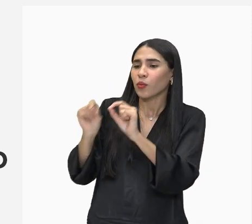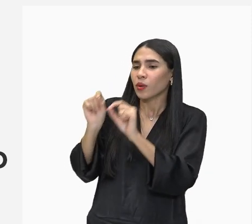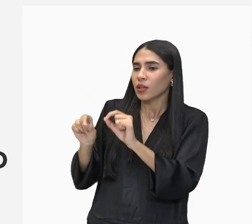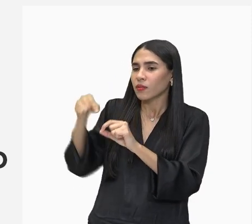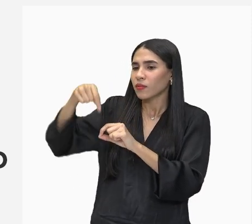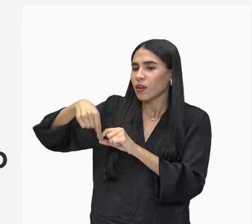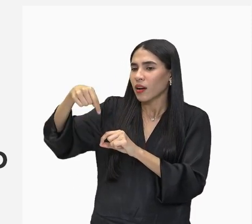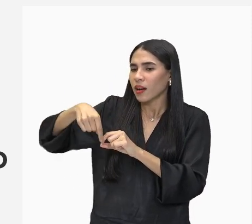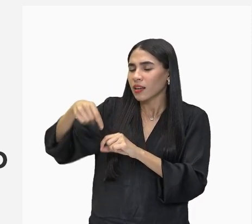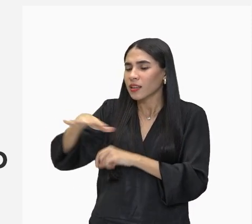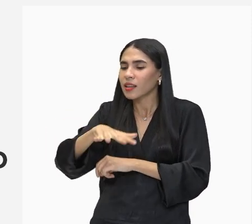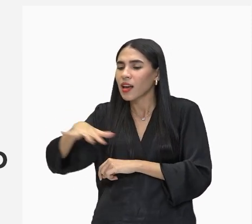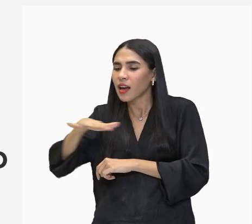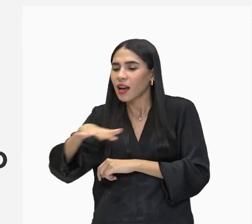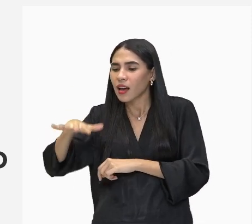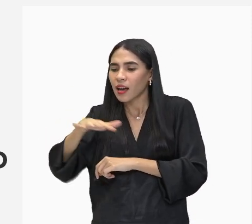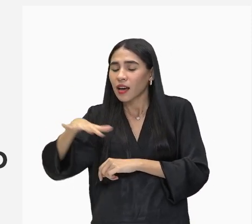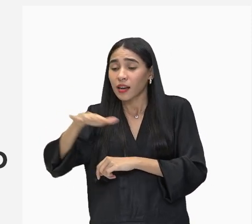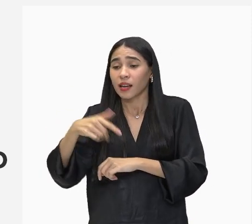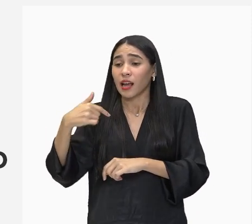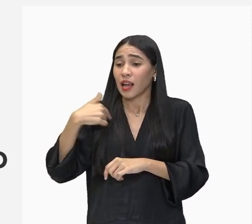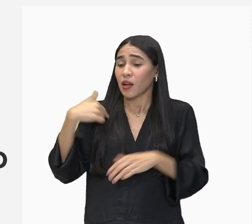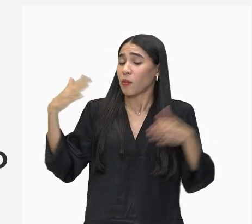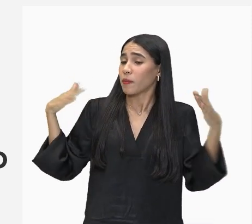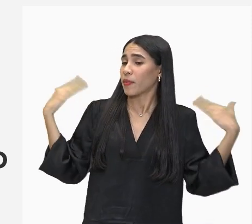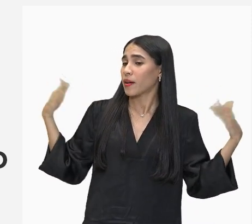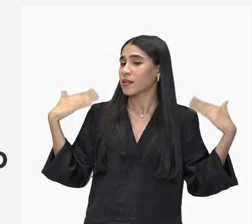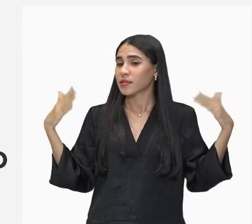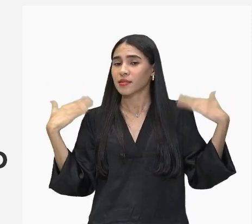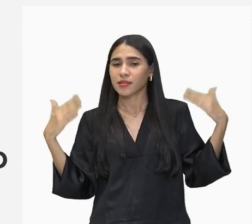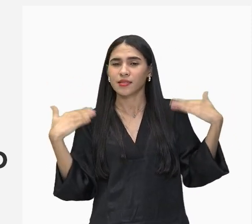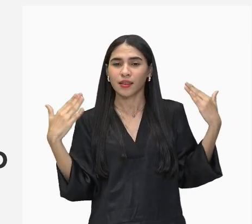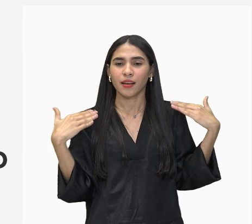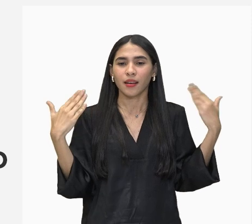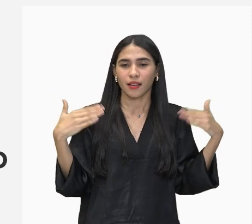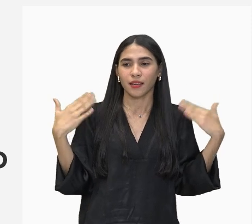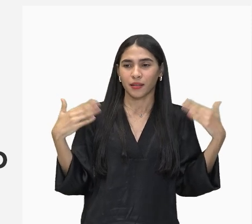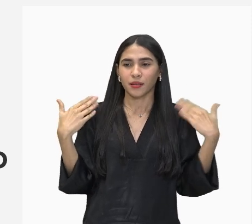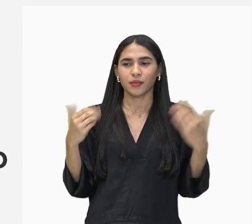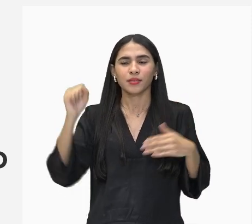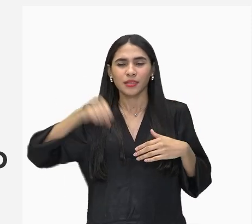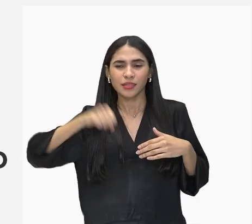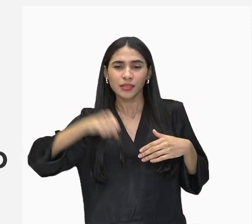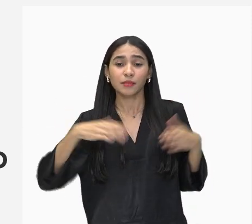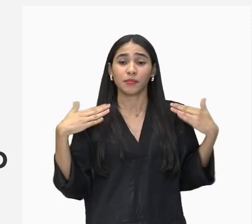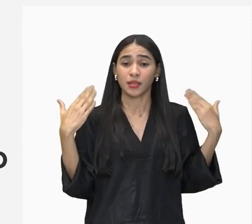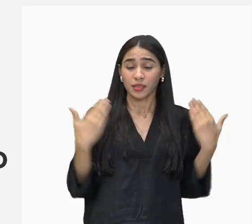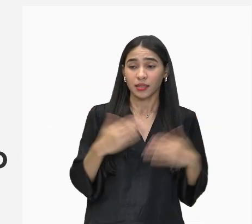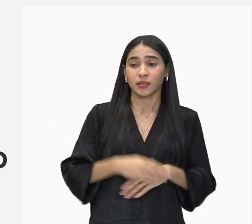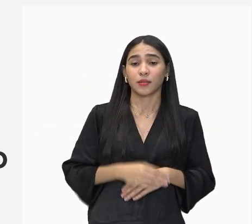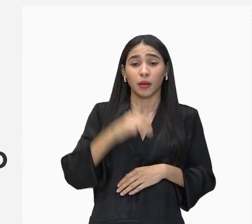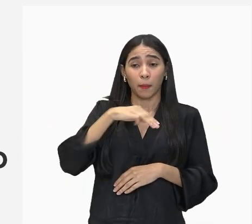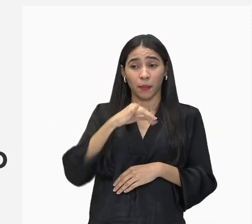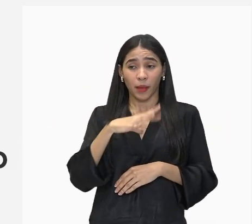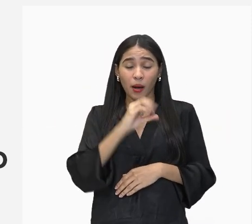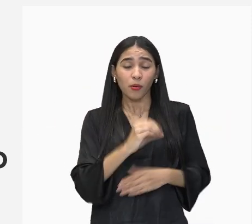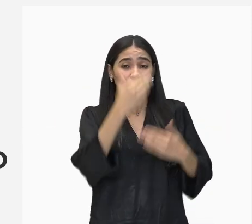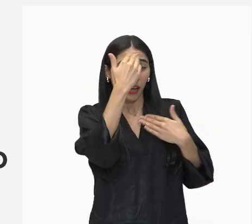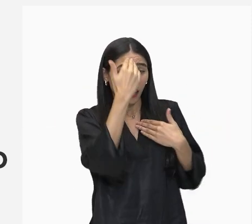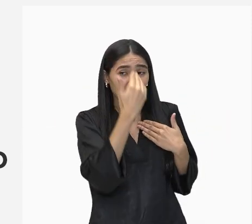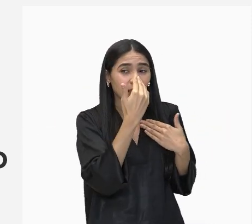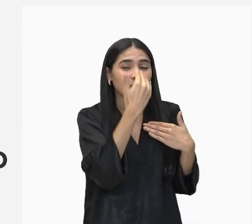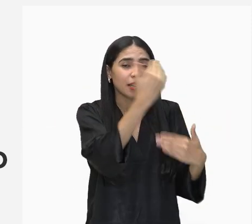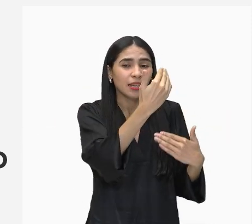capoeira, rapaz? Passeando. Não diga. Pois é, passeando. Macunaíma agradeceu e pediu para o